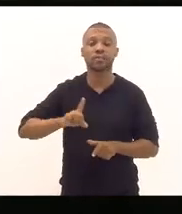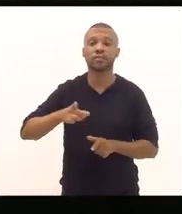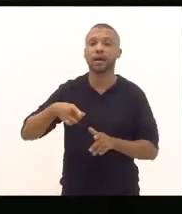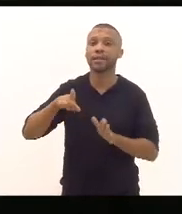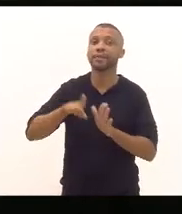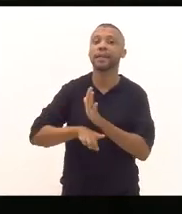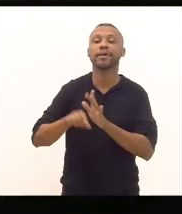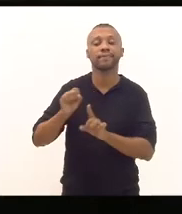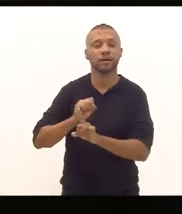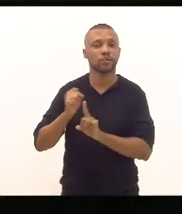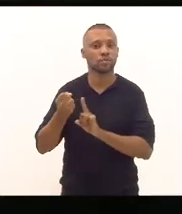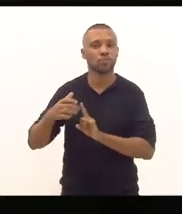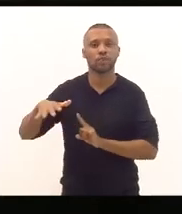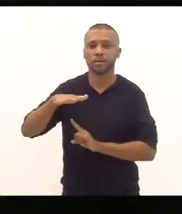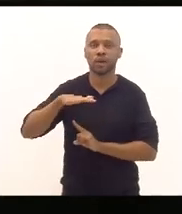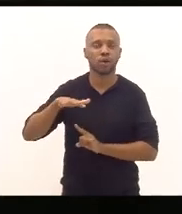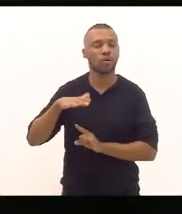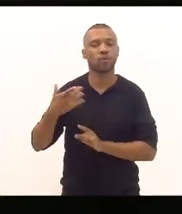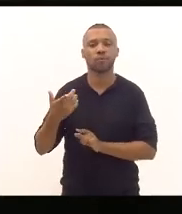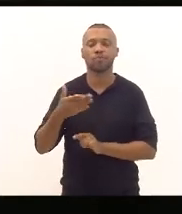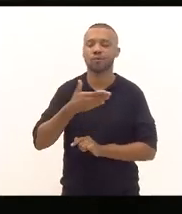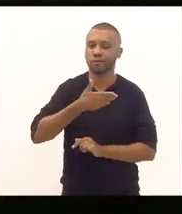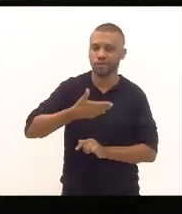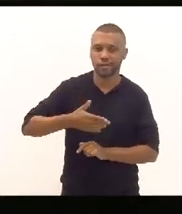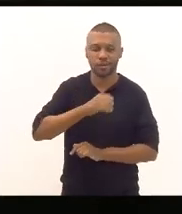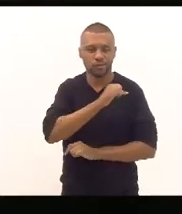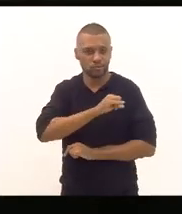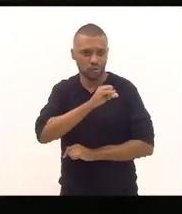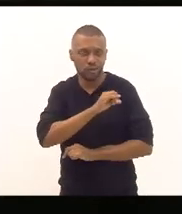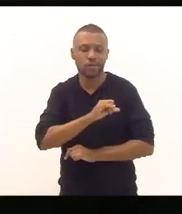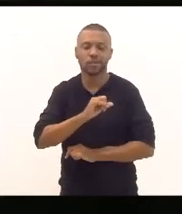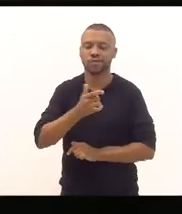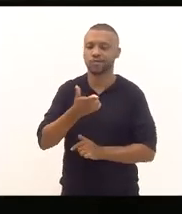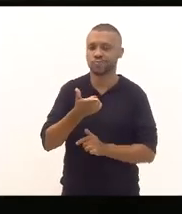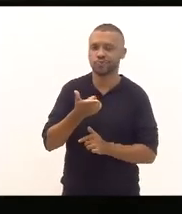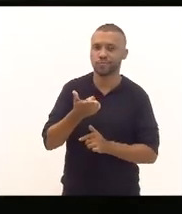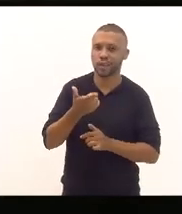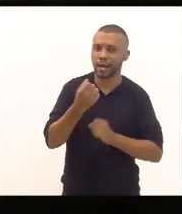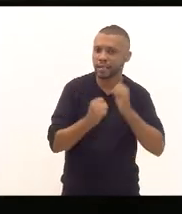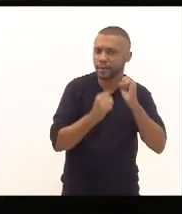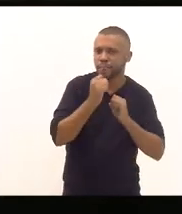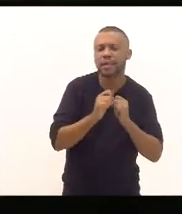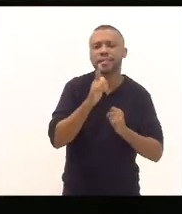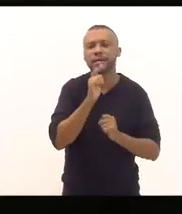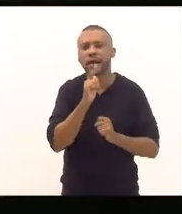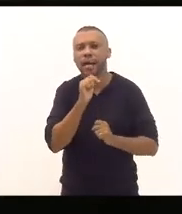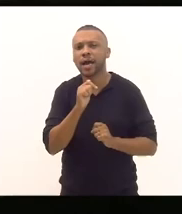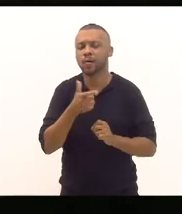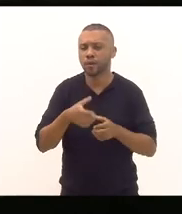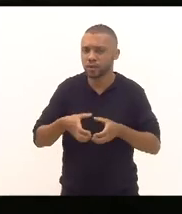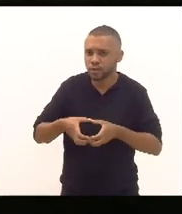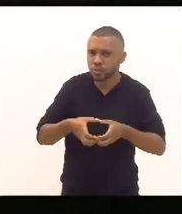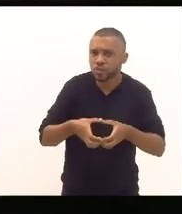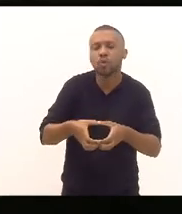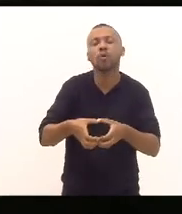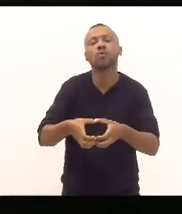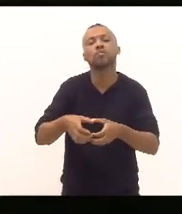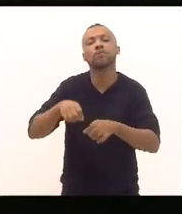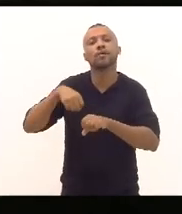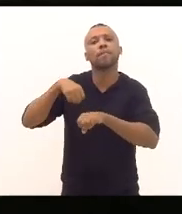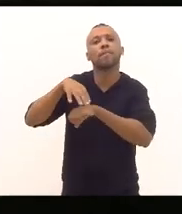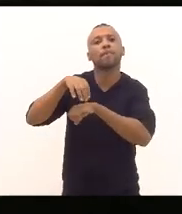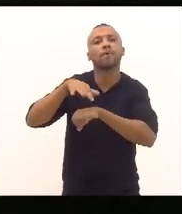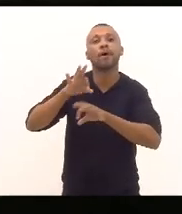social O Poder Executivo e as prestadoras de serviço de água e esgotamento sanitário deverão informar a